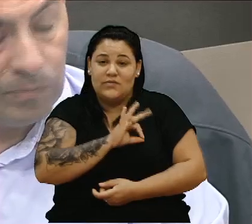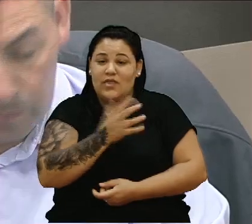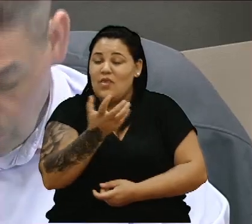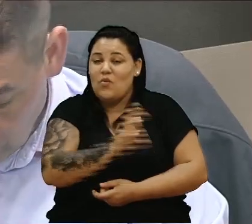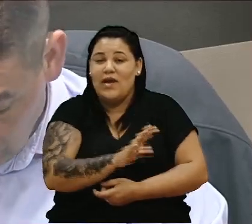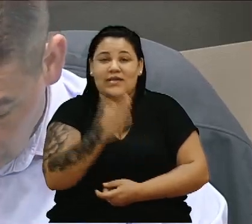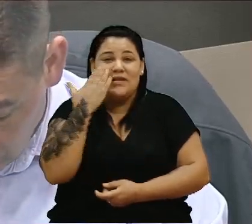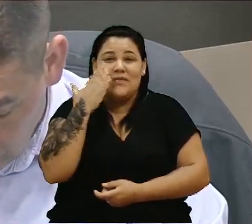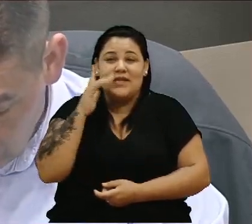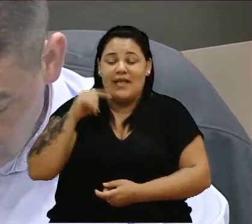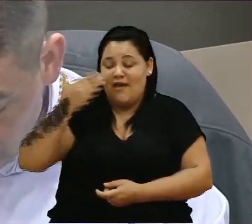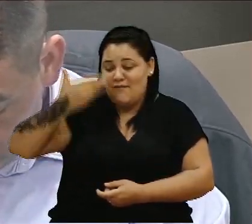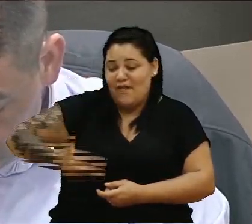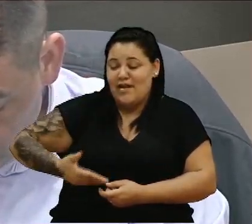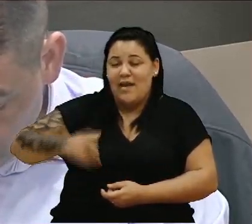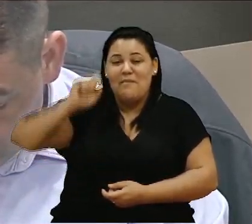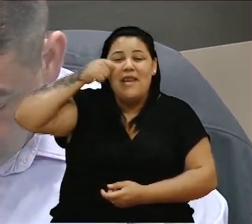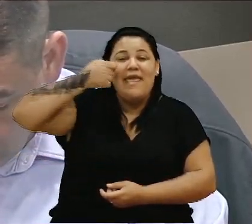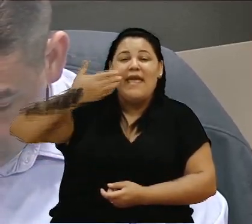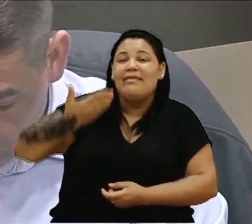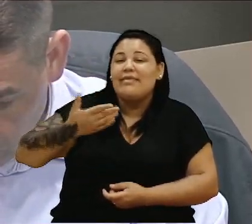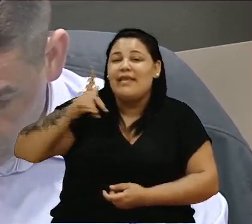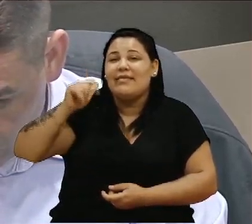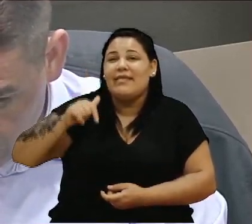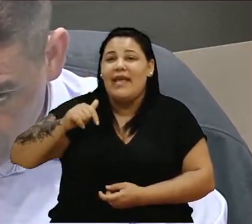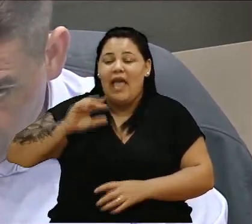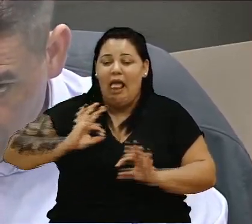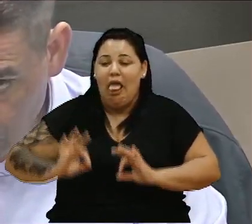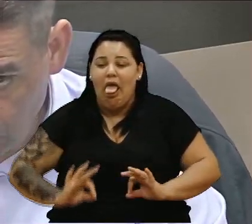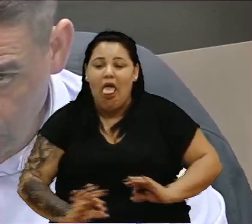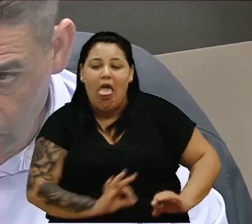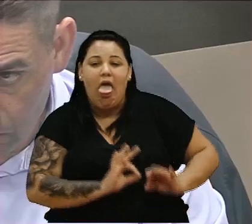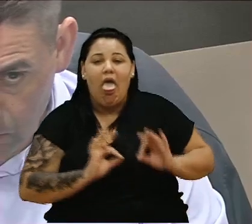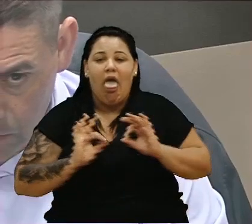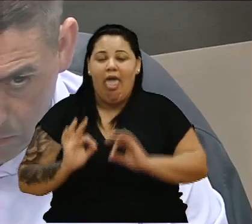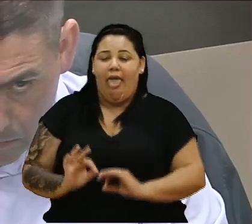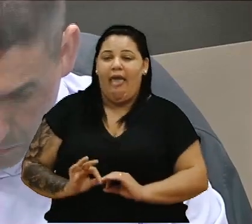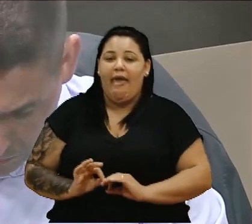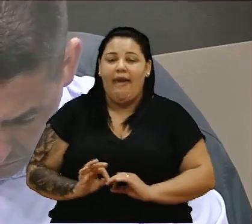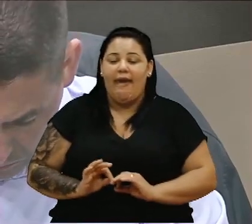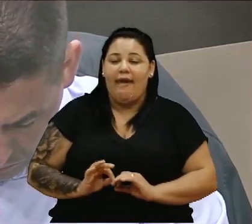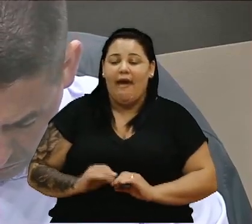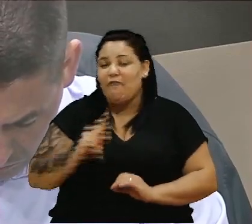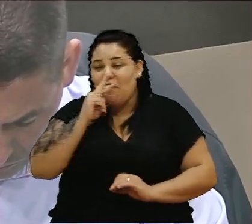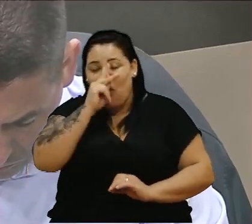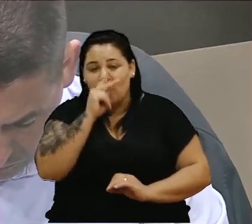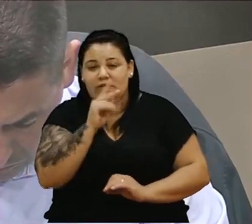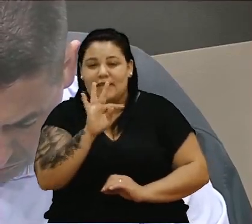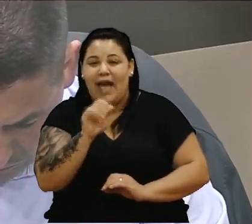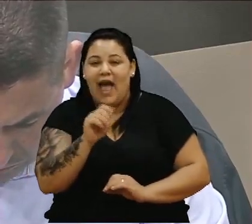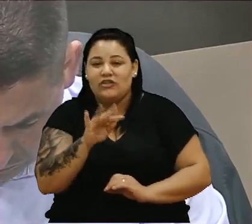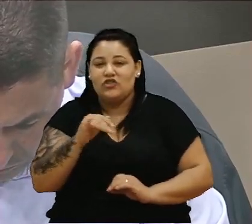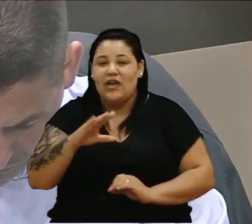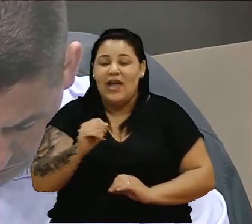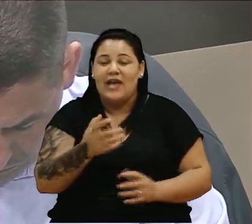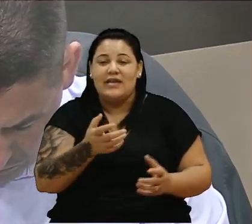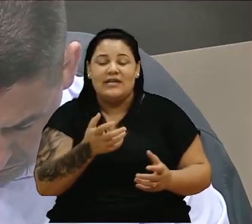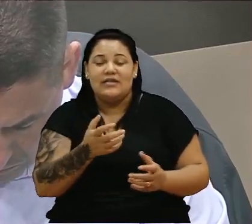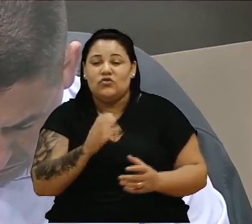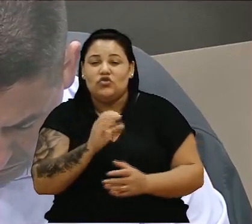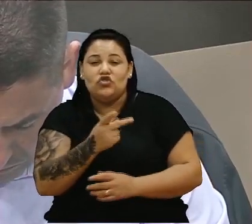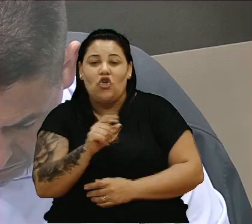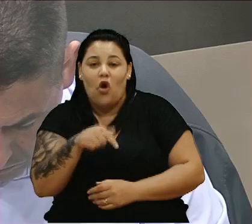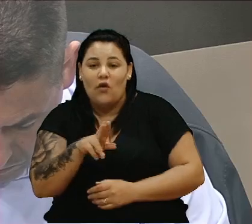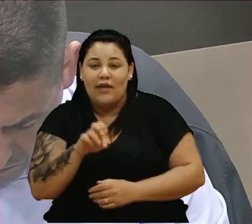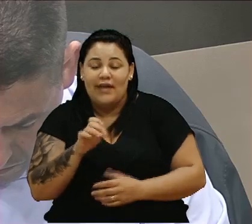se a farda é preta, vereador Bortola, não quer saber se é camuflado, a força tática, se é o choque, eles querem uma pessoa para chegar e prestar o socorro,